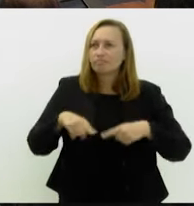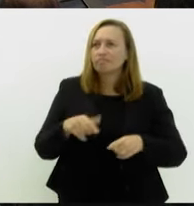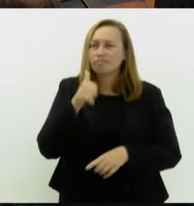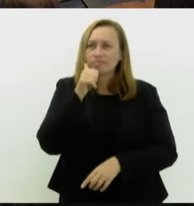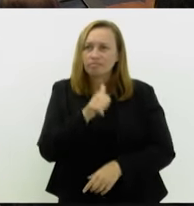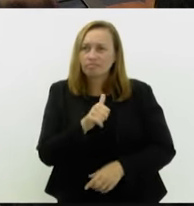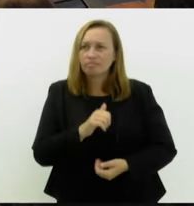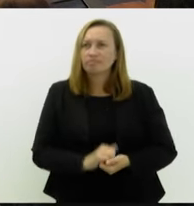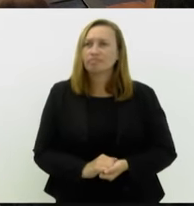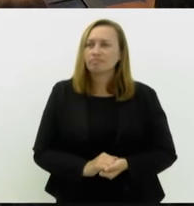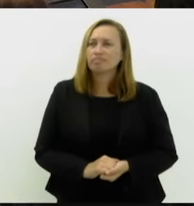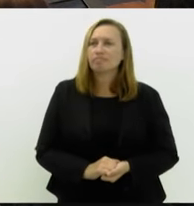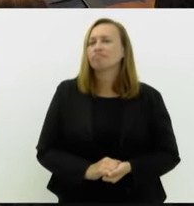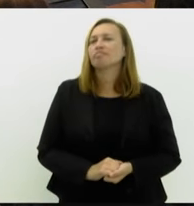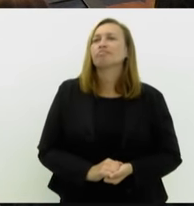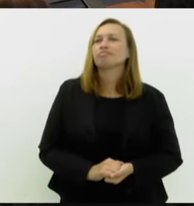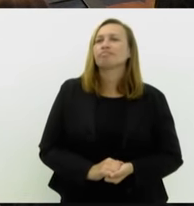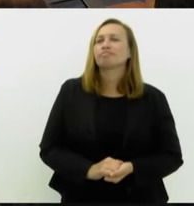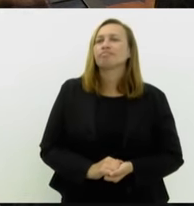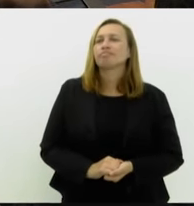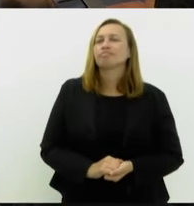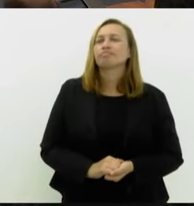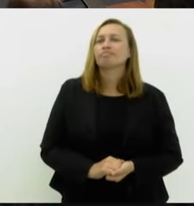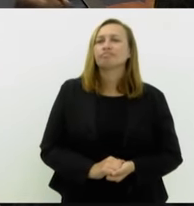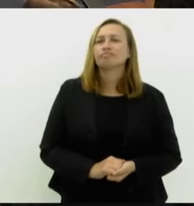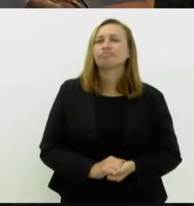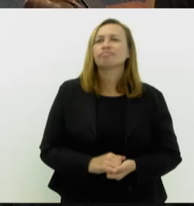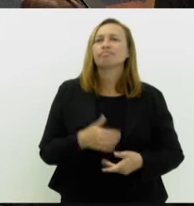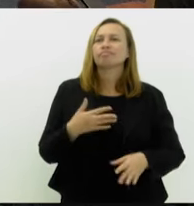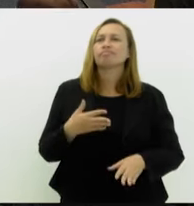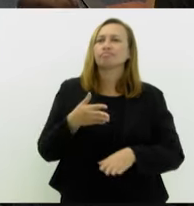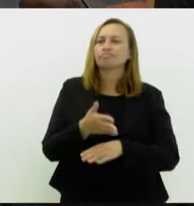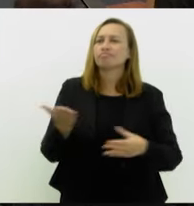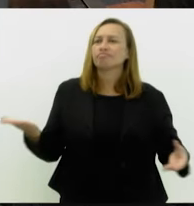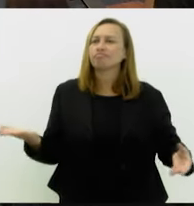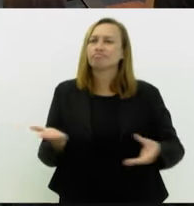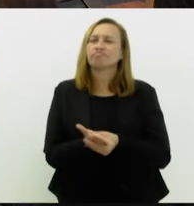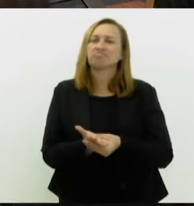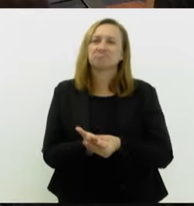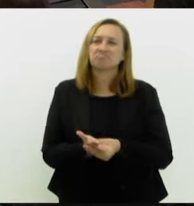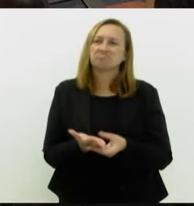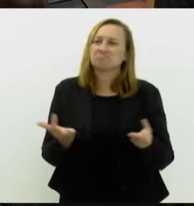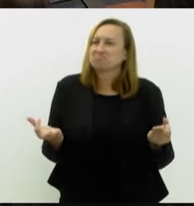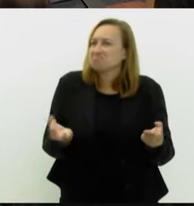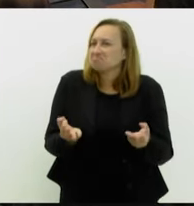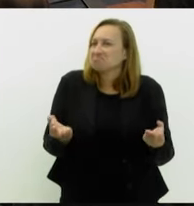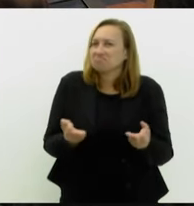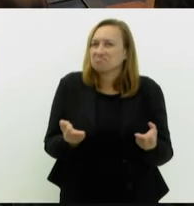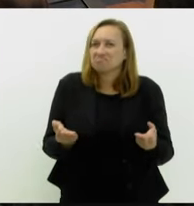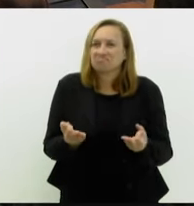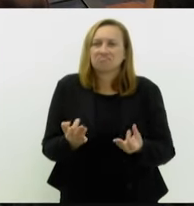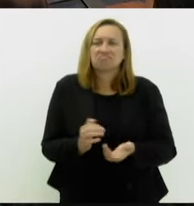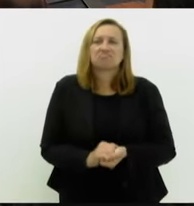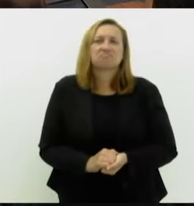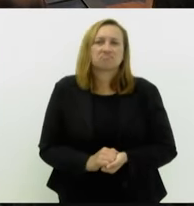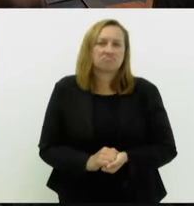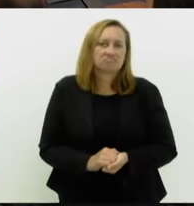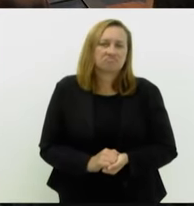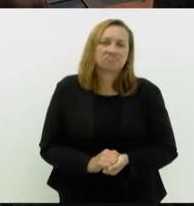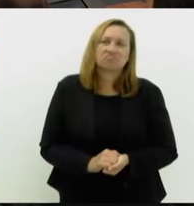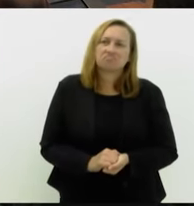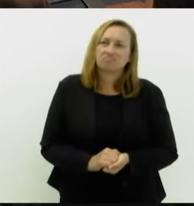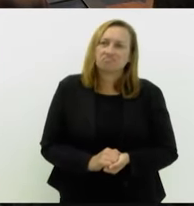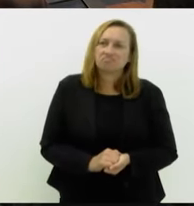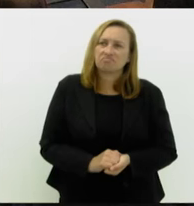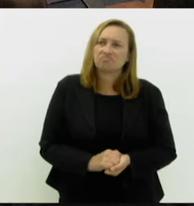é última instância do Ministério Público eleitoral ela tem entrado com ações assim muito e cirúrgicas